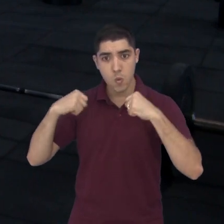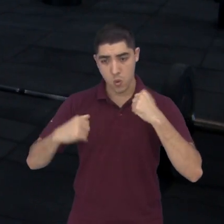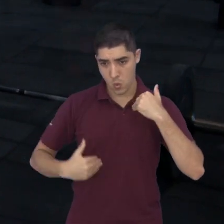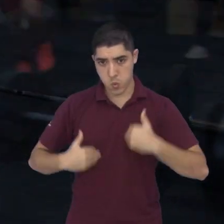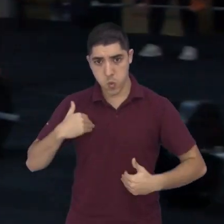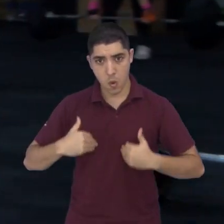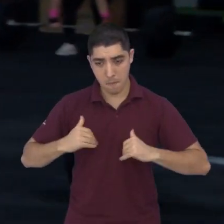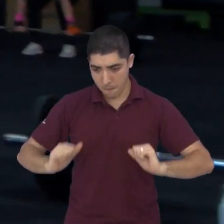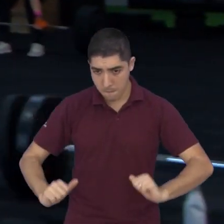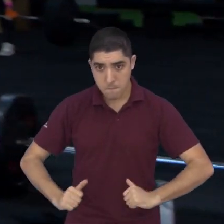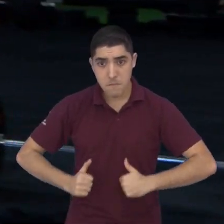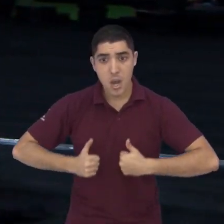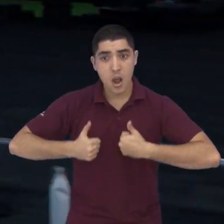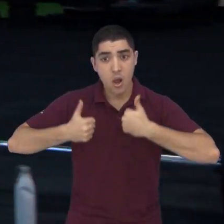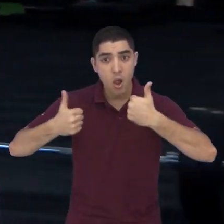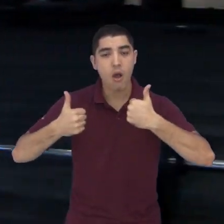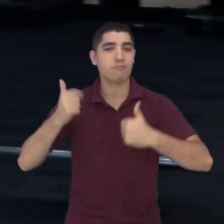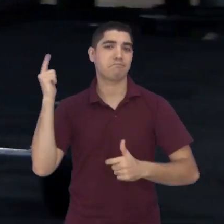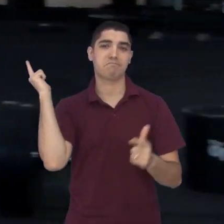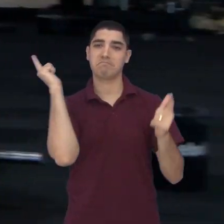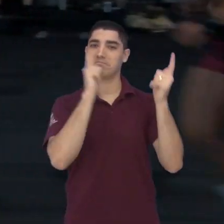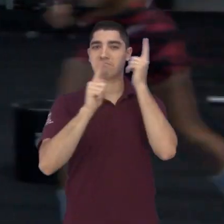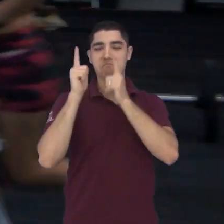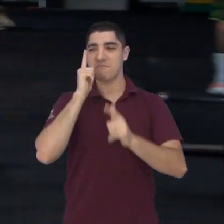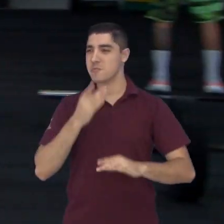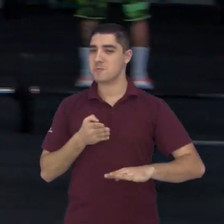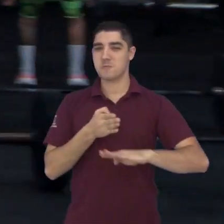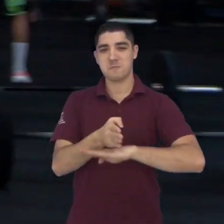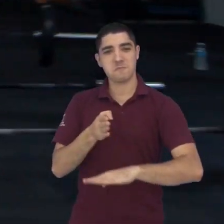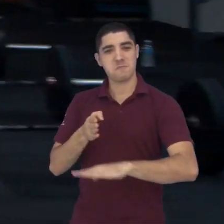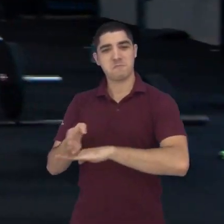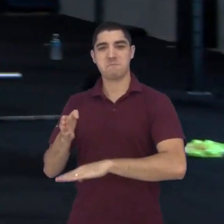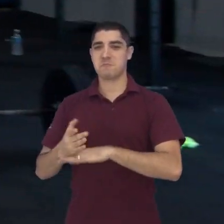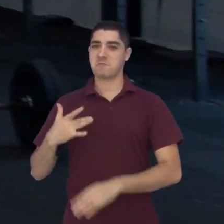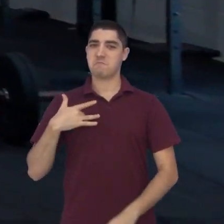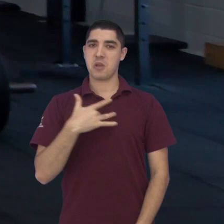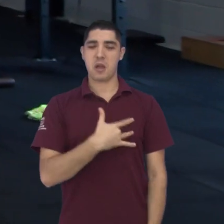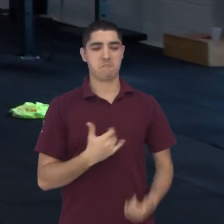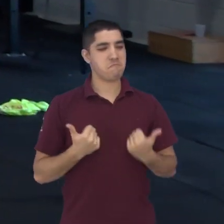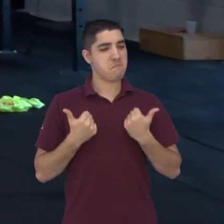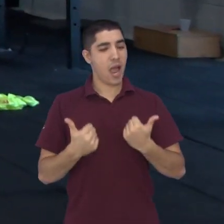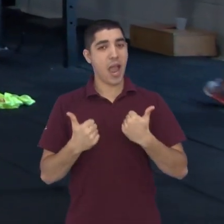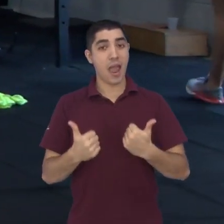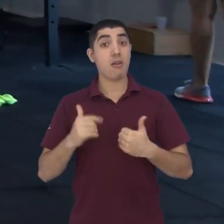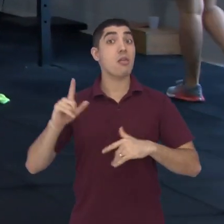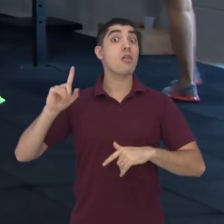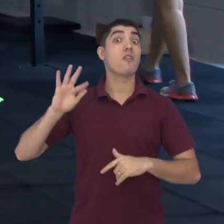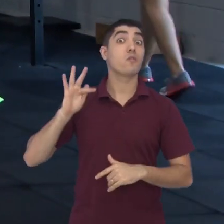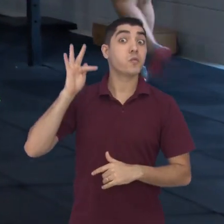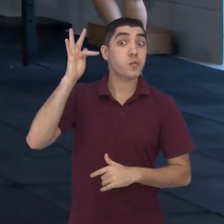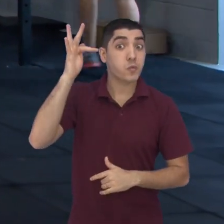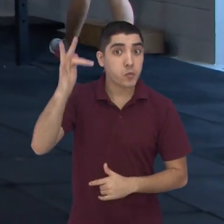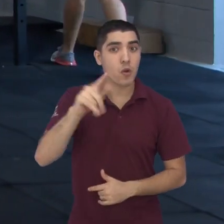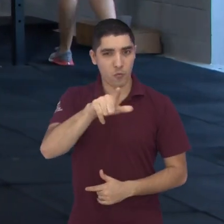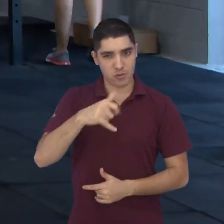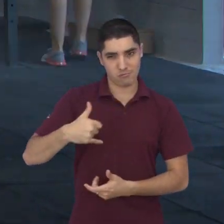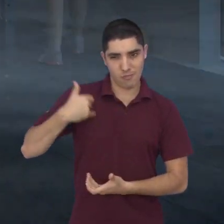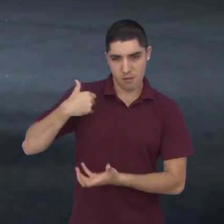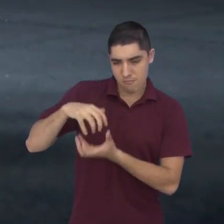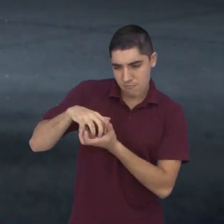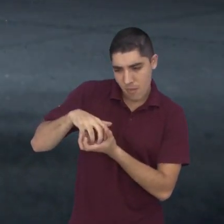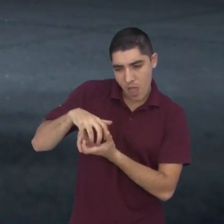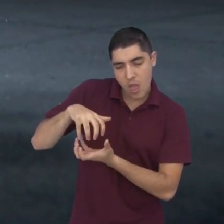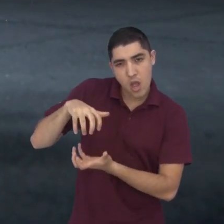capacidade aeróbica melhor uma musculatura melhor tem mais disposição e a longo prazo ele faz com que você entre num processo